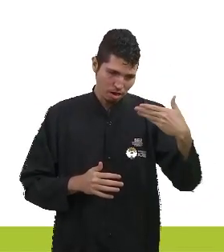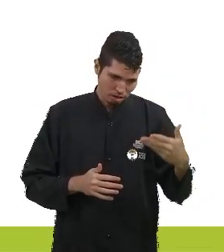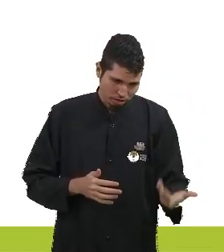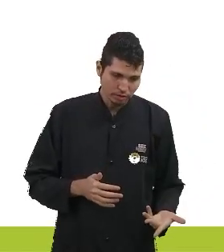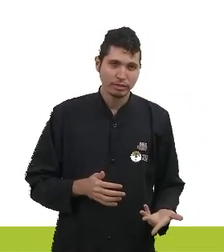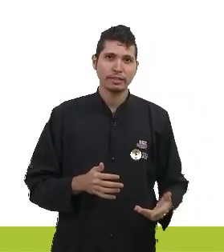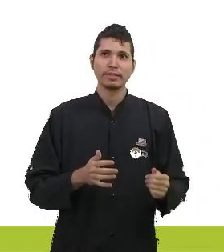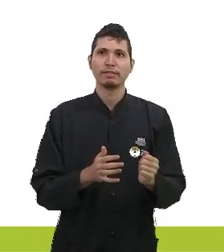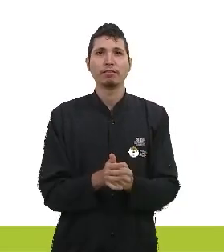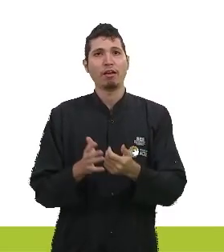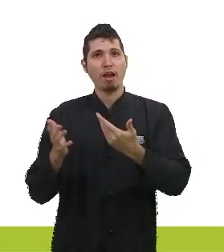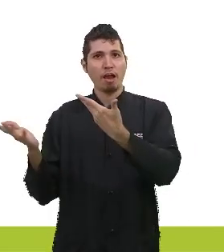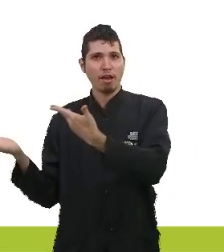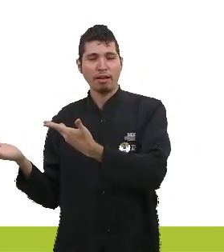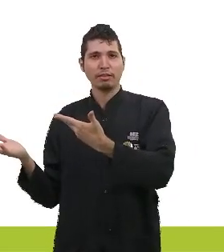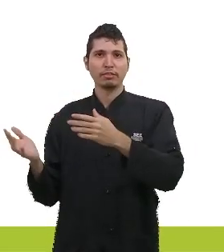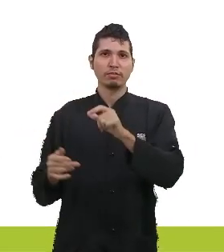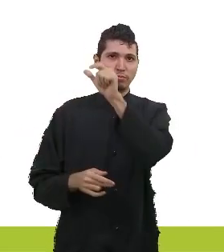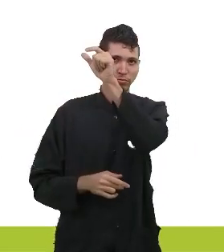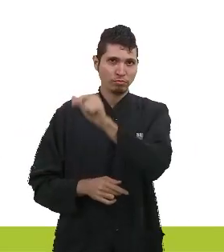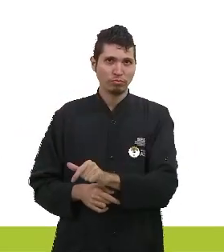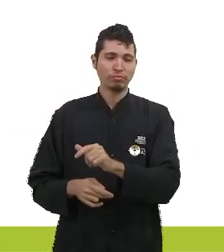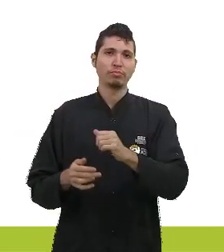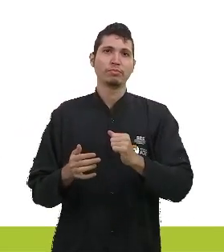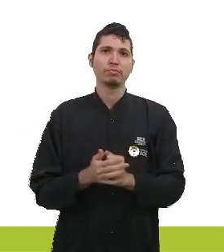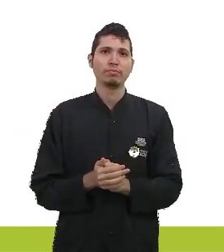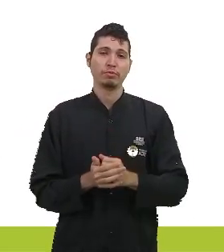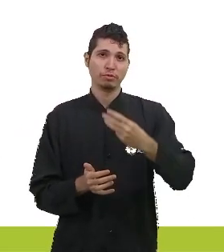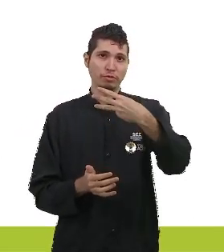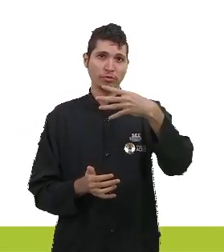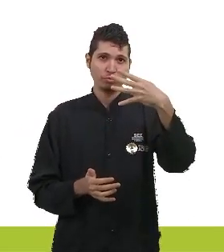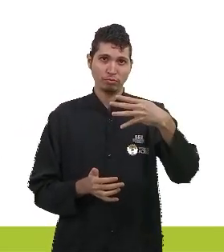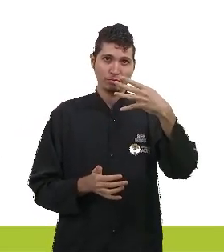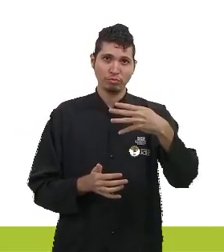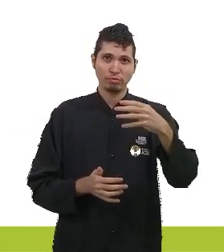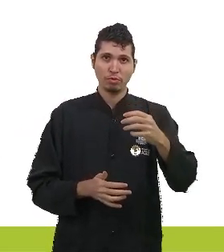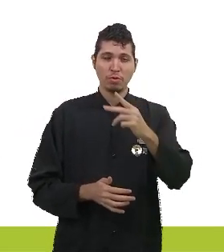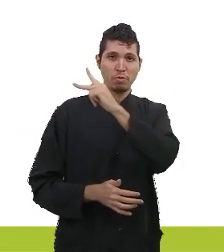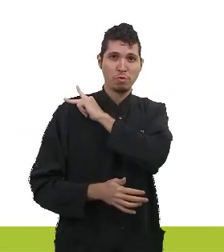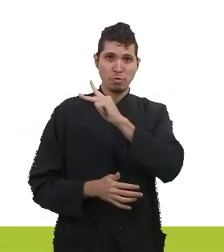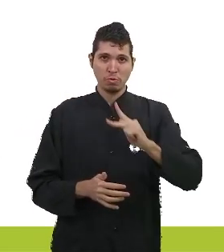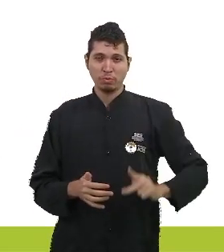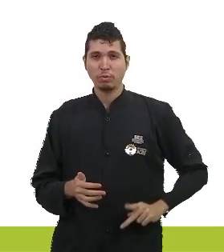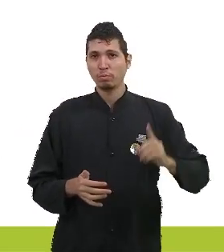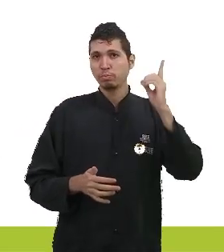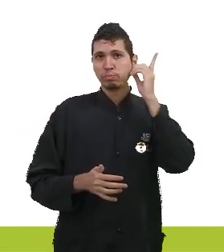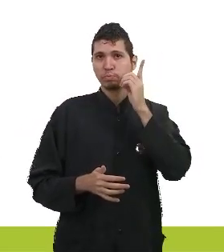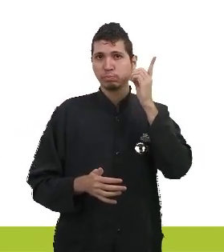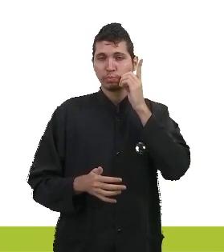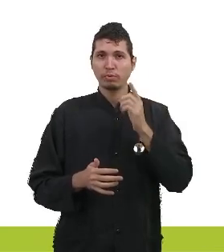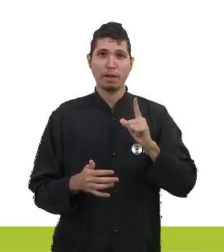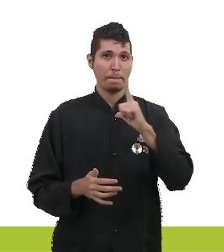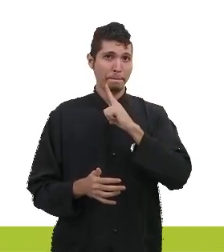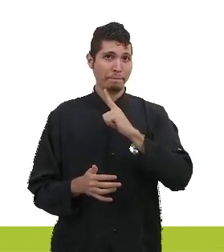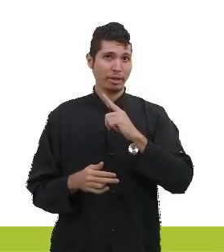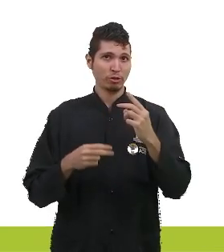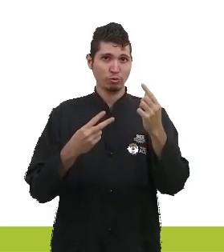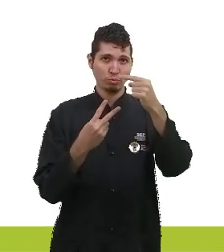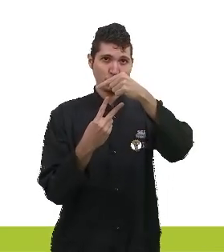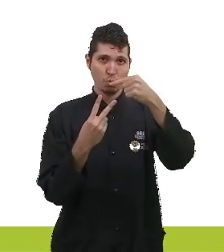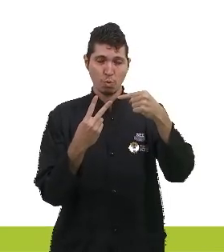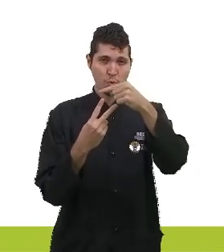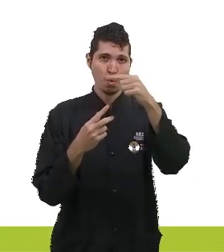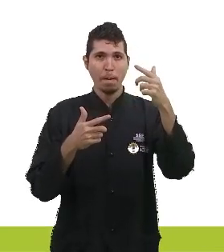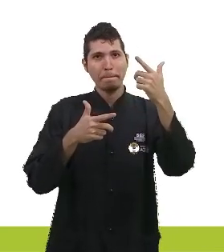David Eisenhower, 34º presidente dos Estados Unidos, que diz: eu tenho dois tipos de problemas. Eu vou